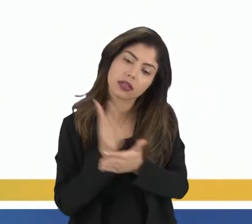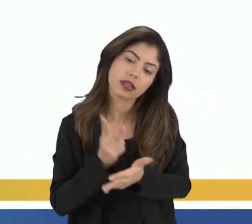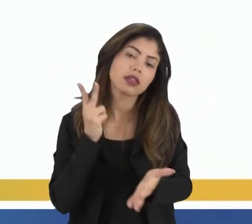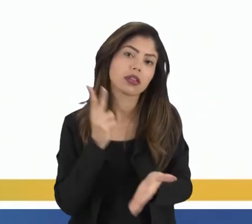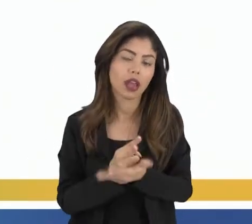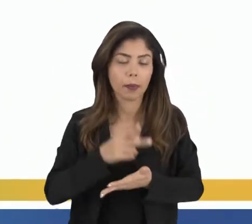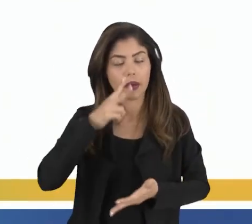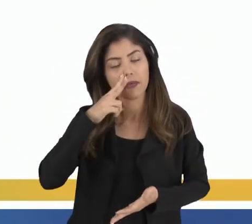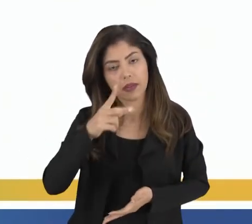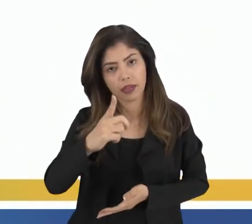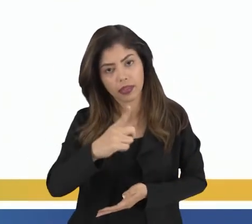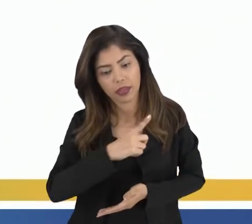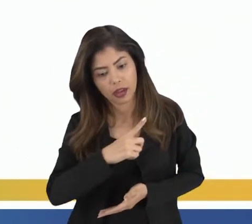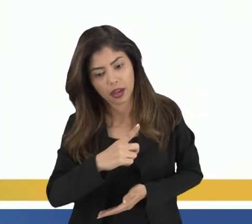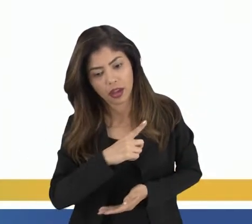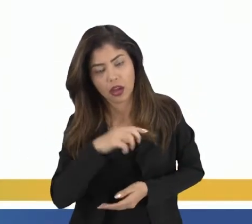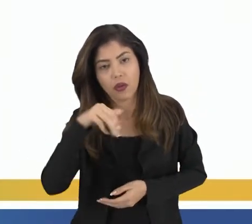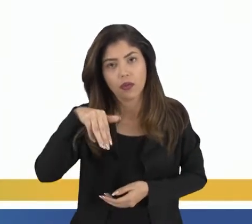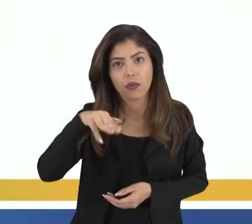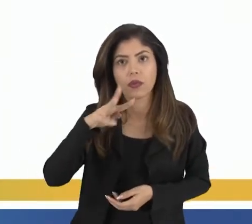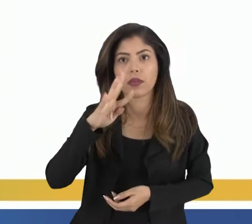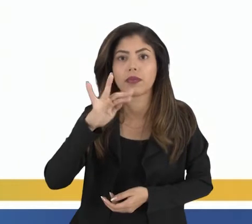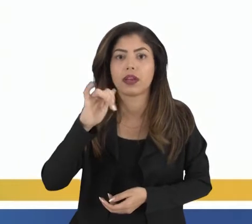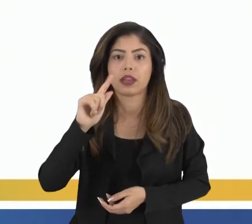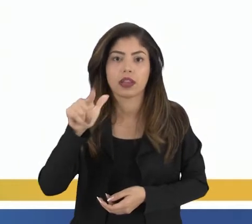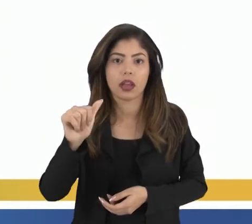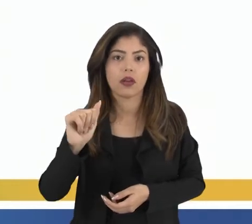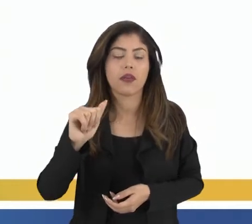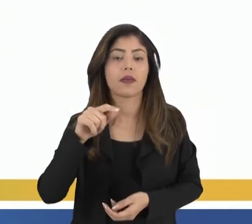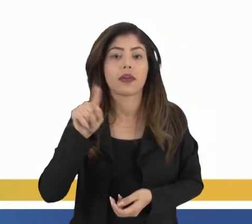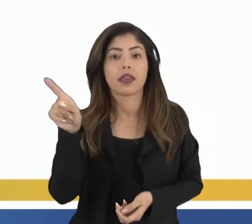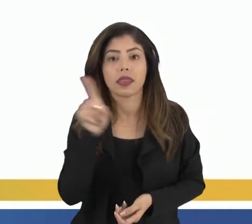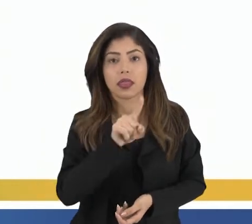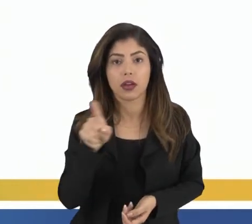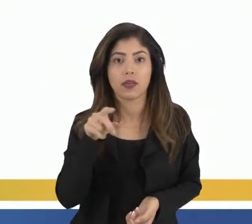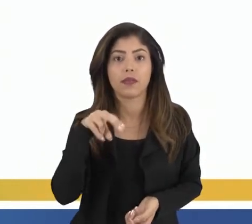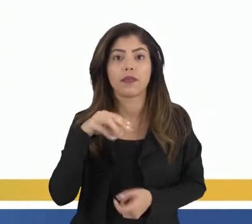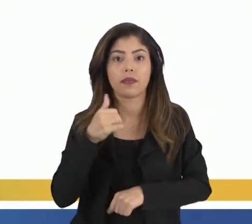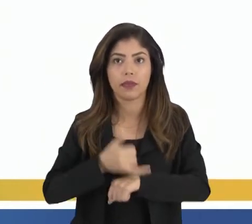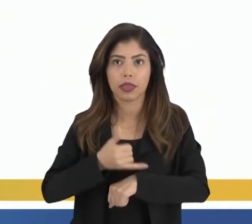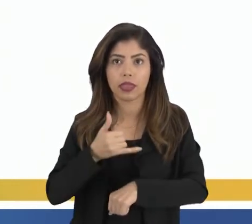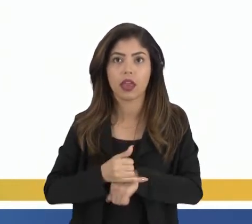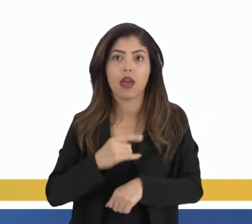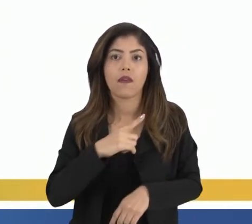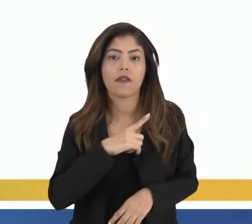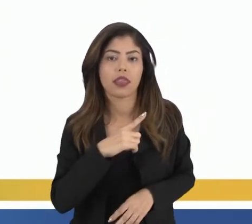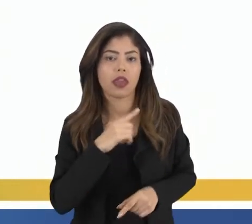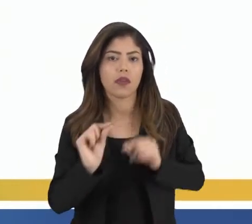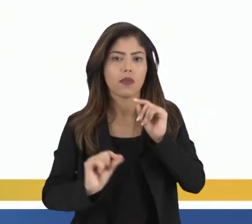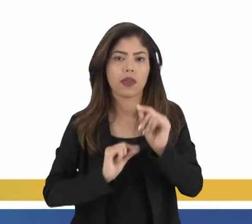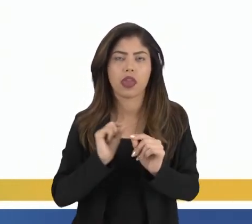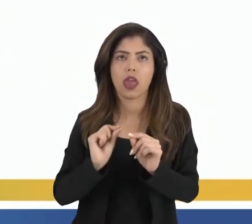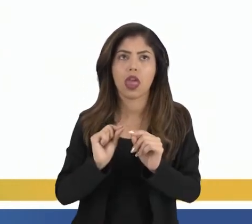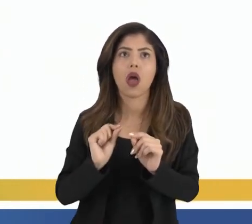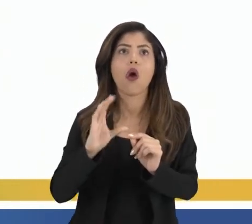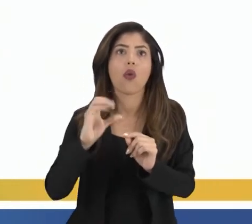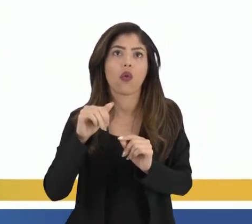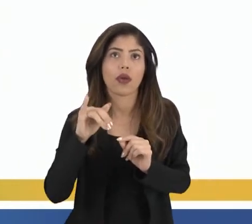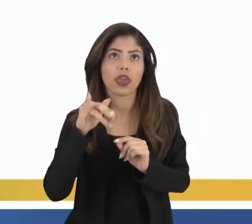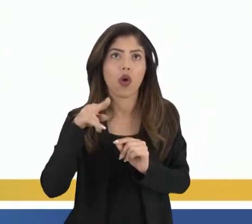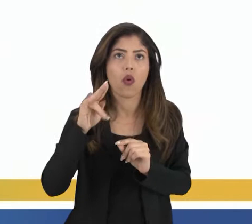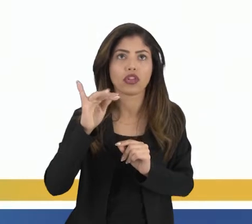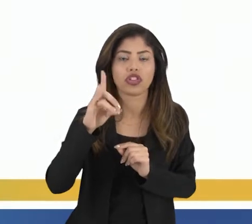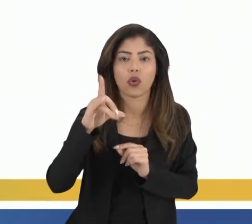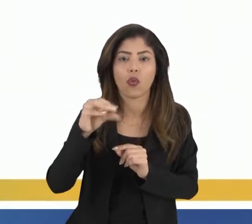que você estiver diante de um metal e um não metal, você está diante de um composto iônico. E essa ligação